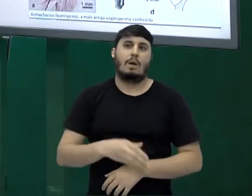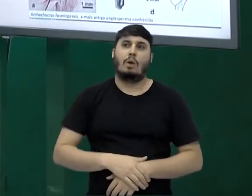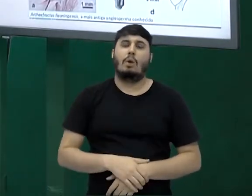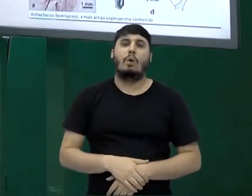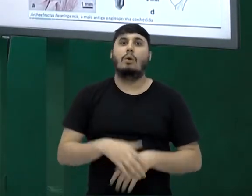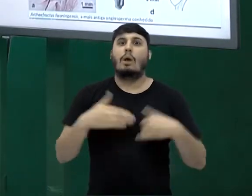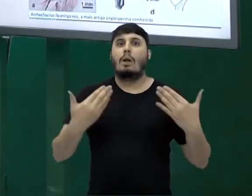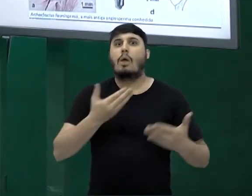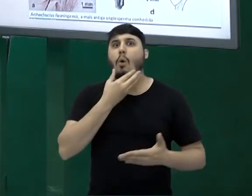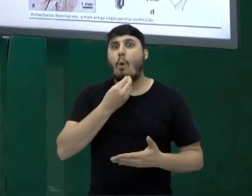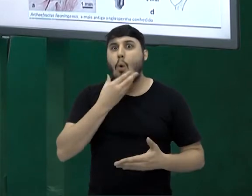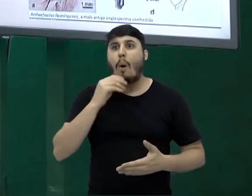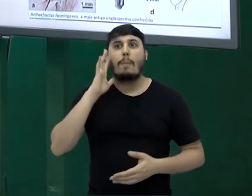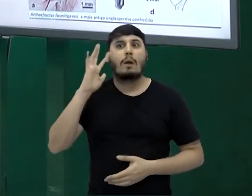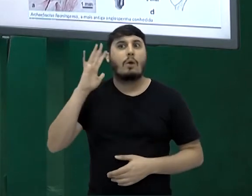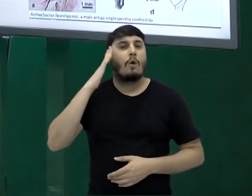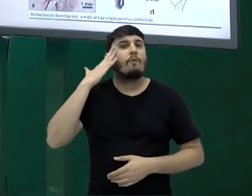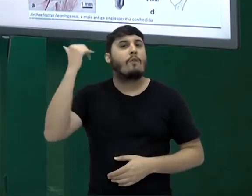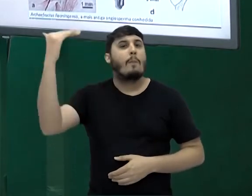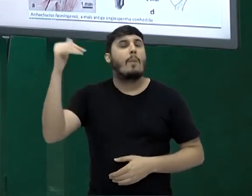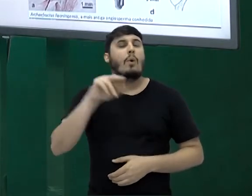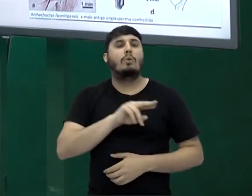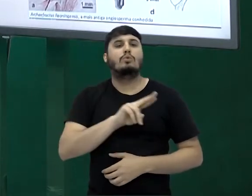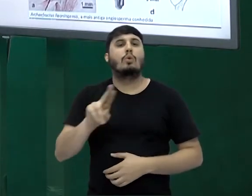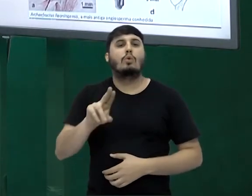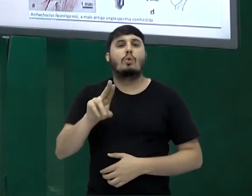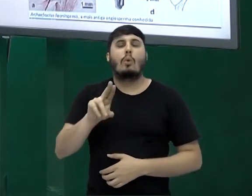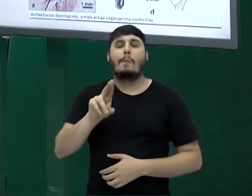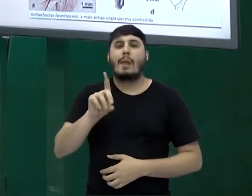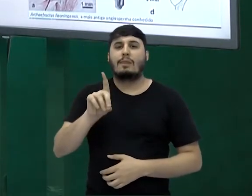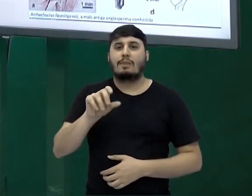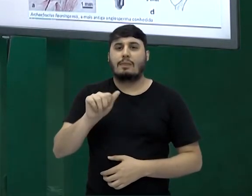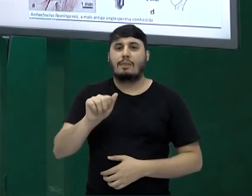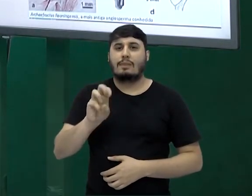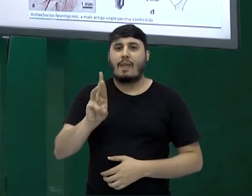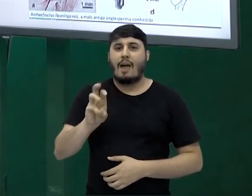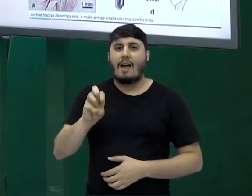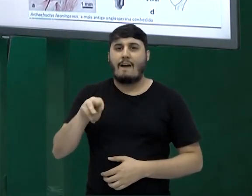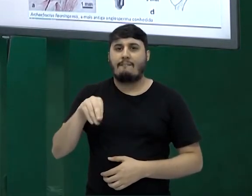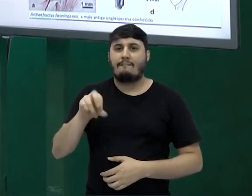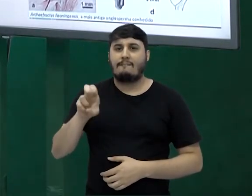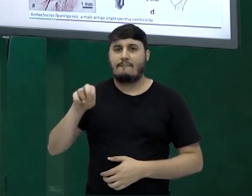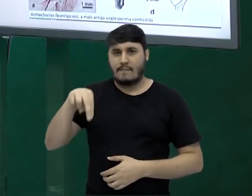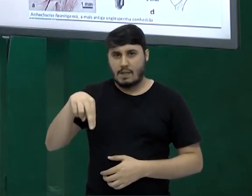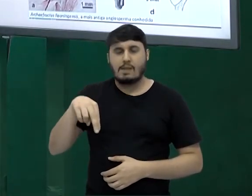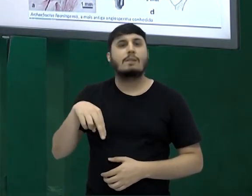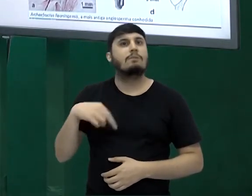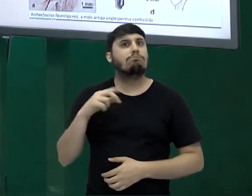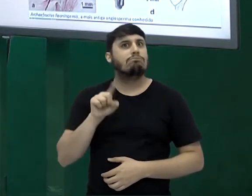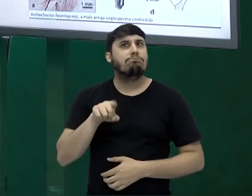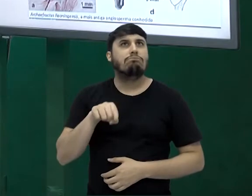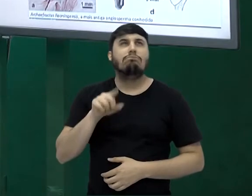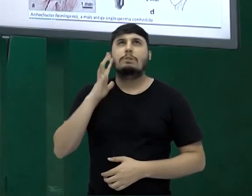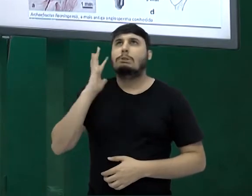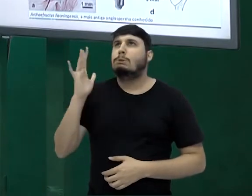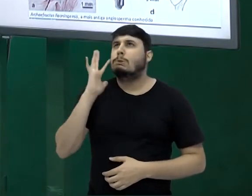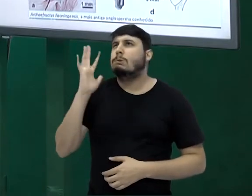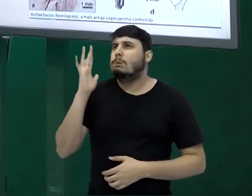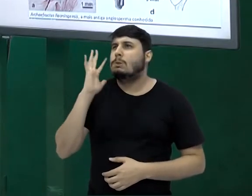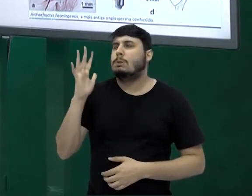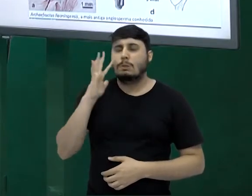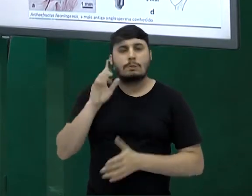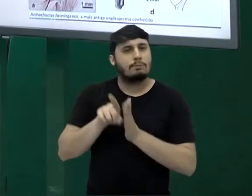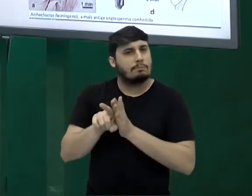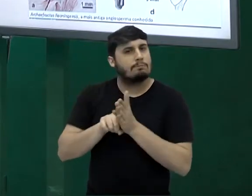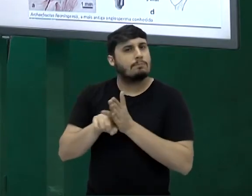história legal essa. O próprio Darwin ficou batendo cabeça. Imagina o Darwin batendo cabeça.